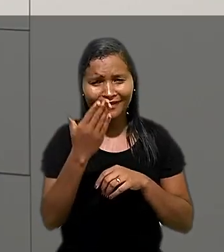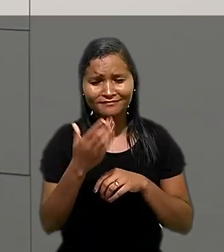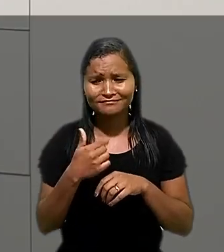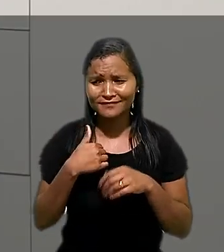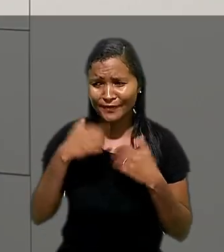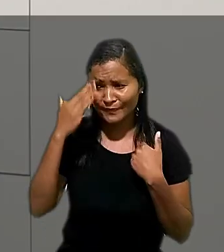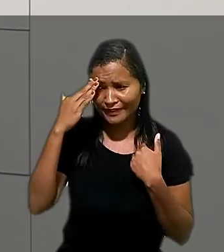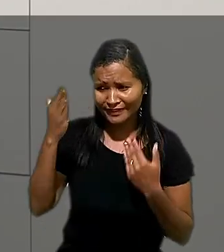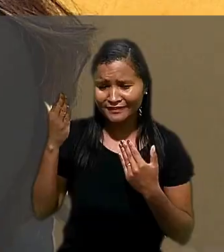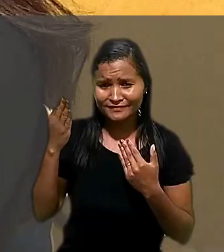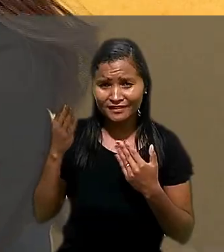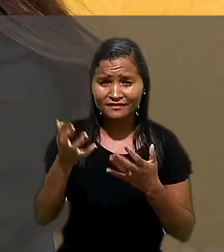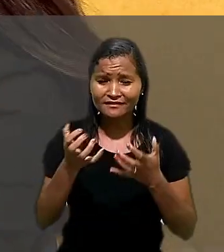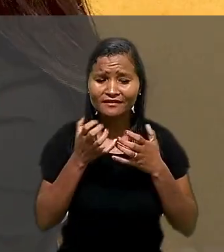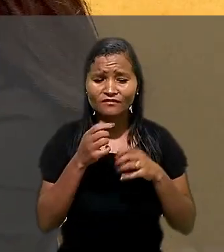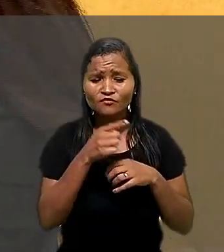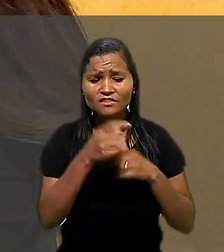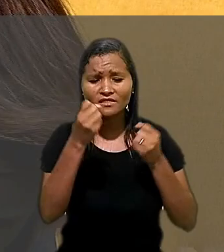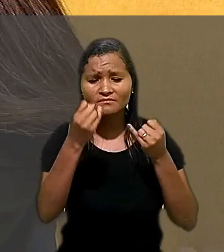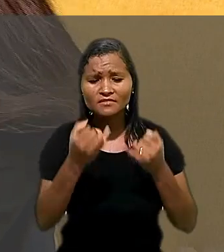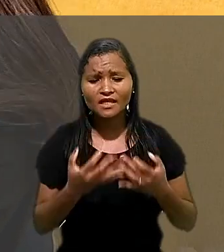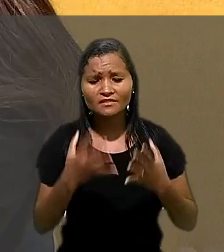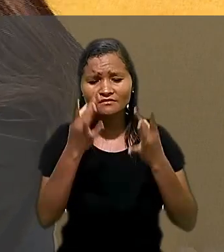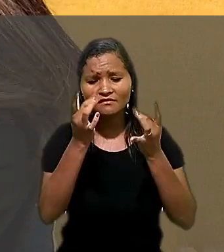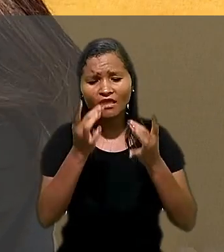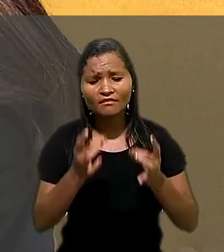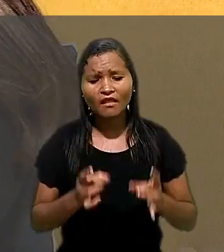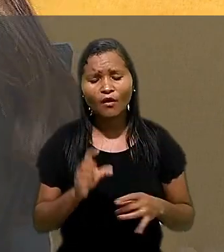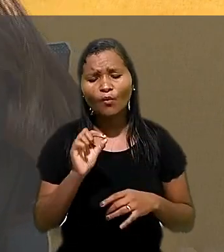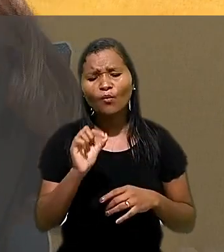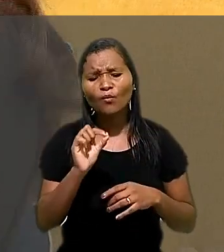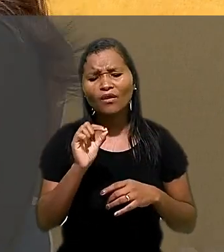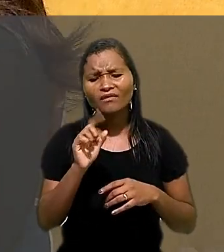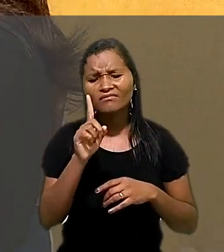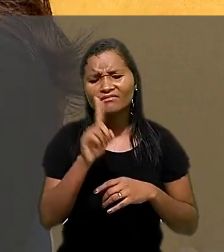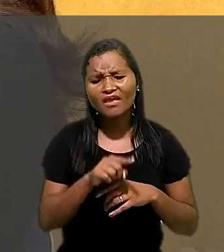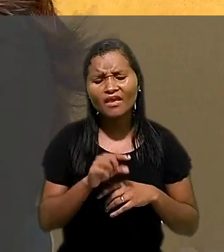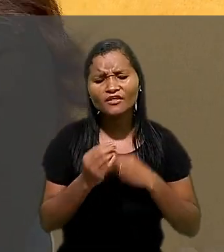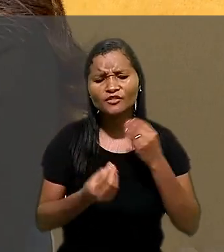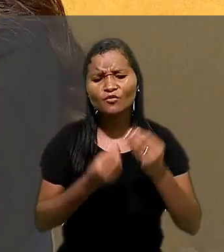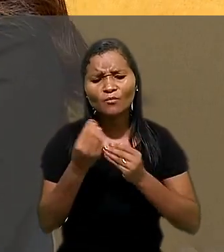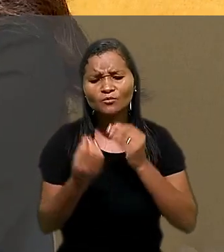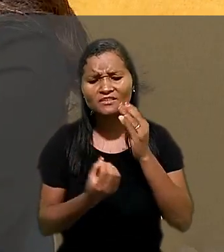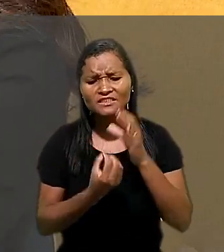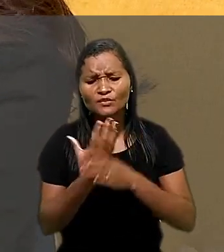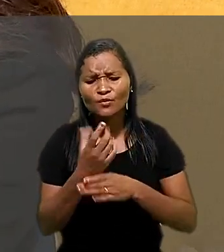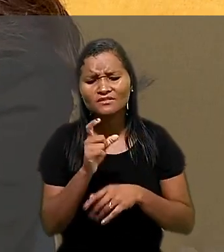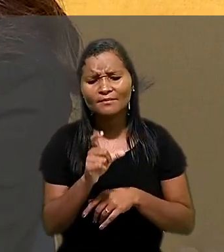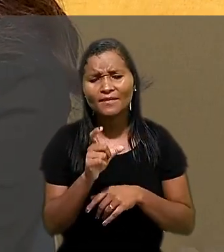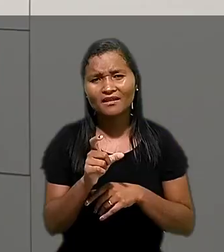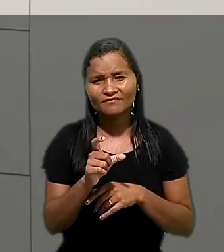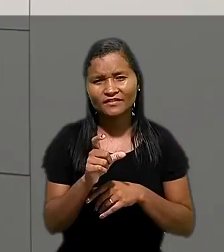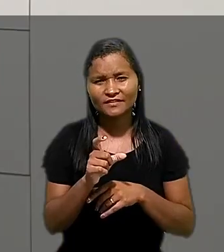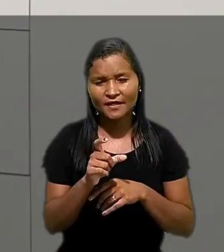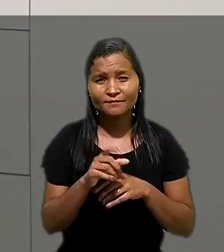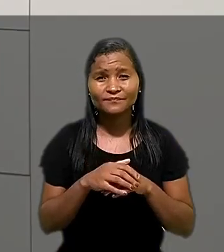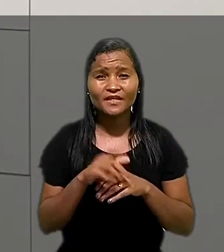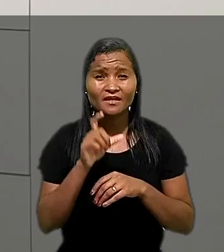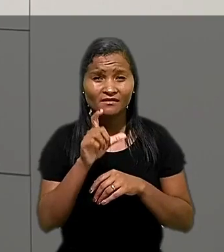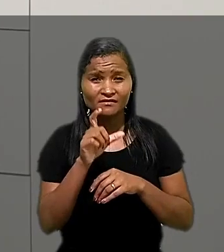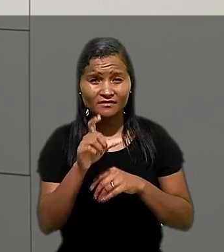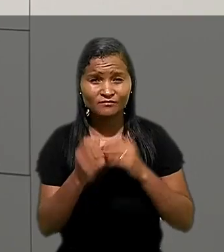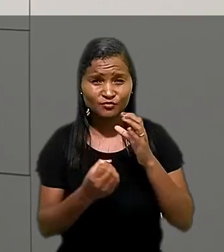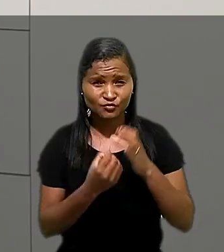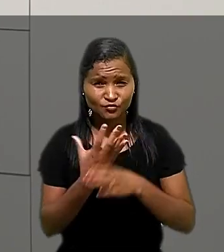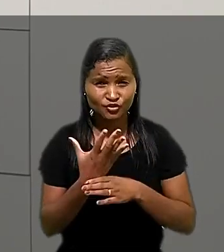agradeço o convite. Queria que você explicasse com mais detalhes o que é o gaslighting e como é que surgiu esse termo. Bom, o termo surgiu